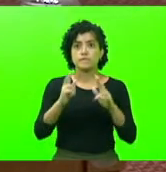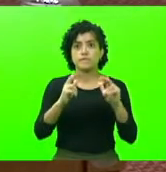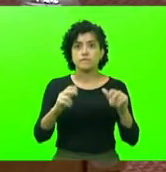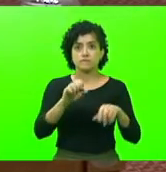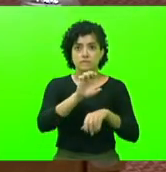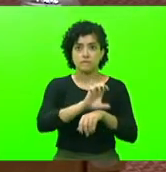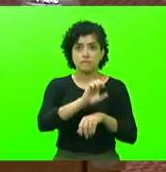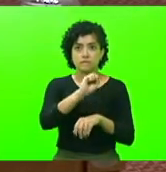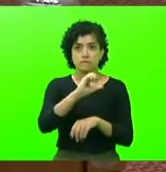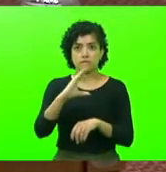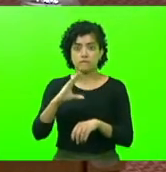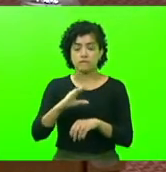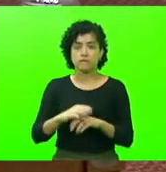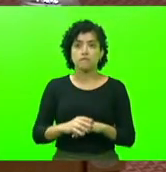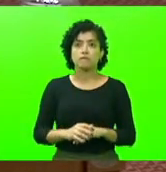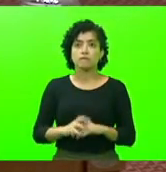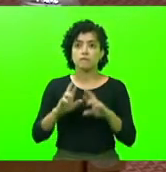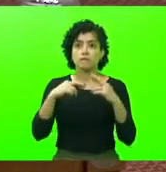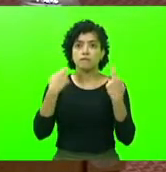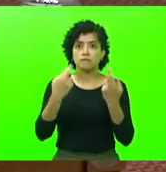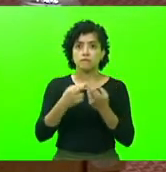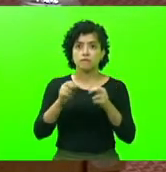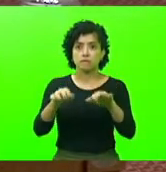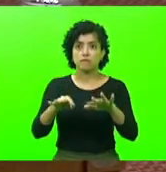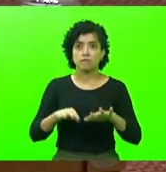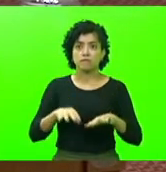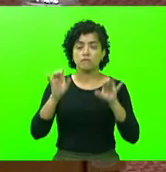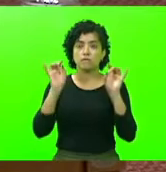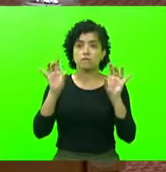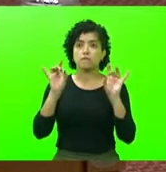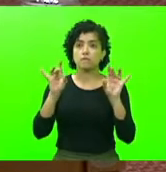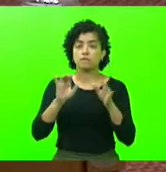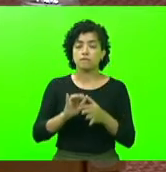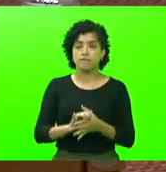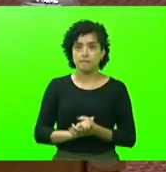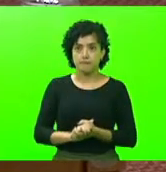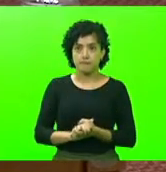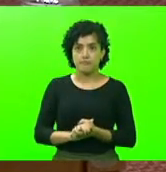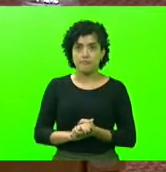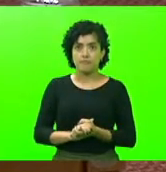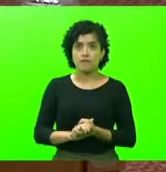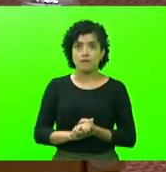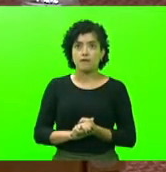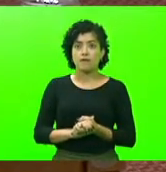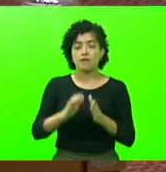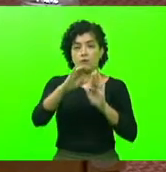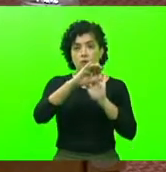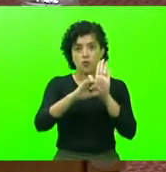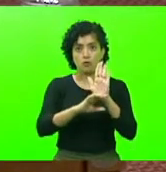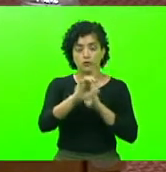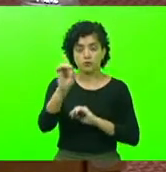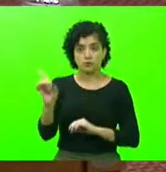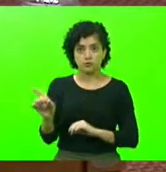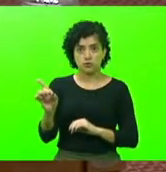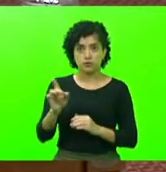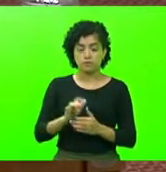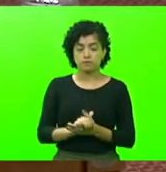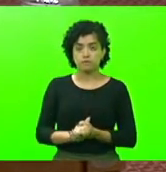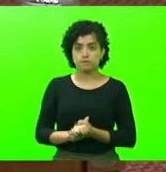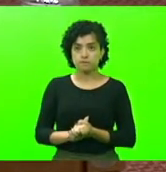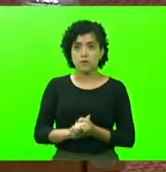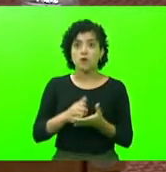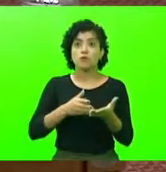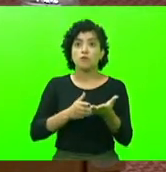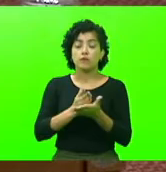Florianópolis, capital do Estado de Santa Catarina, reuniu-se a Assembleia Legislativa em sessão extraordinária. Ordem do dia. Foi